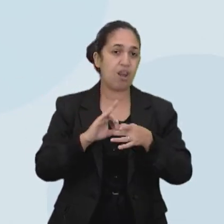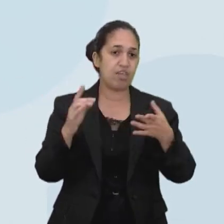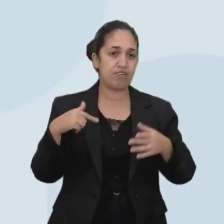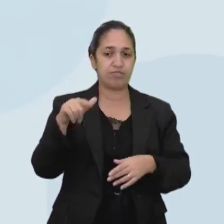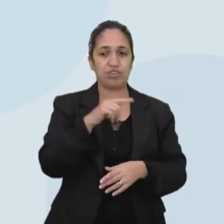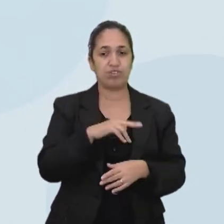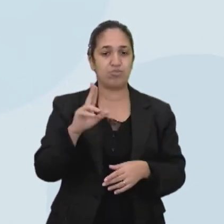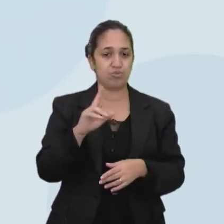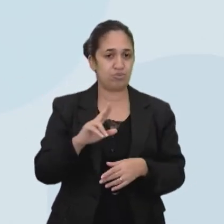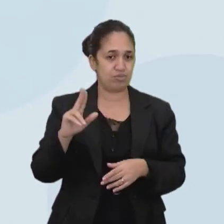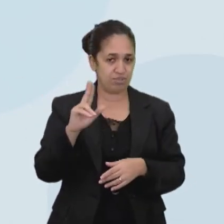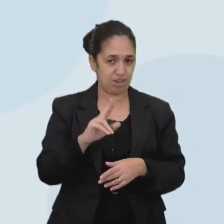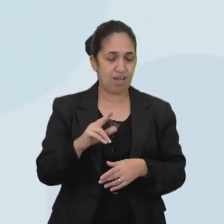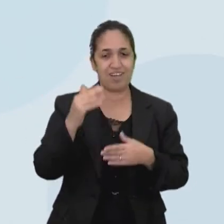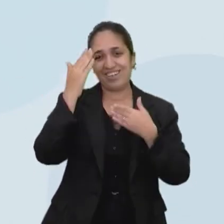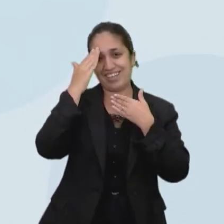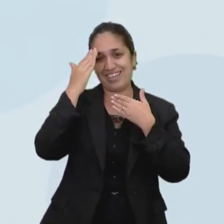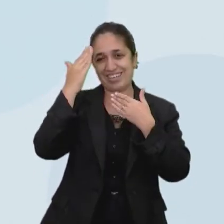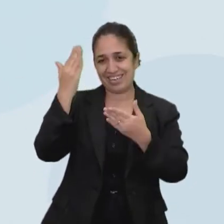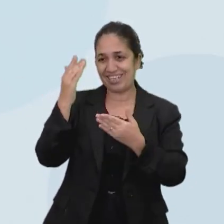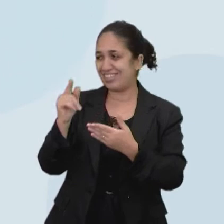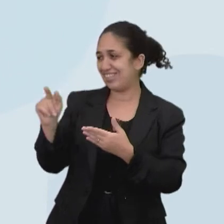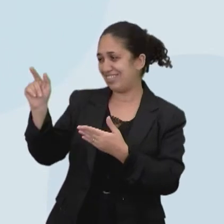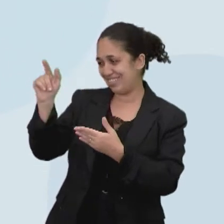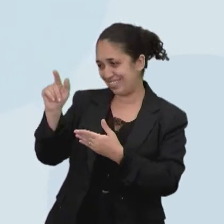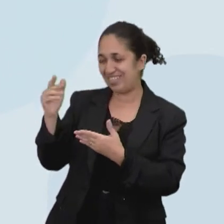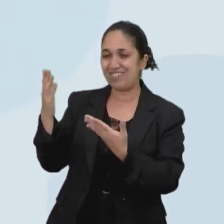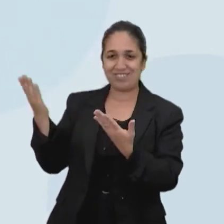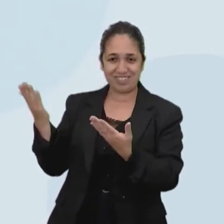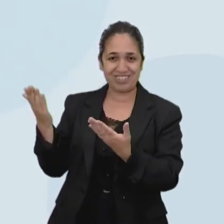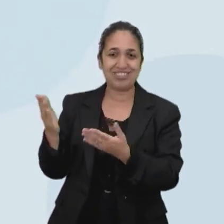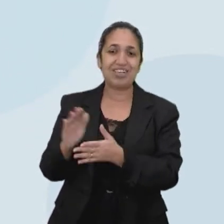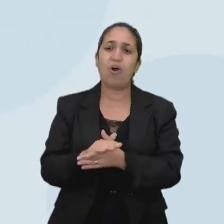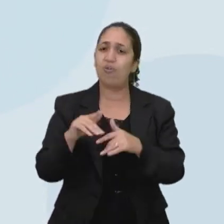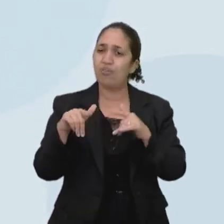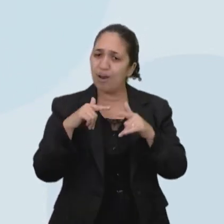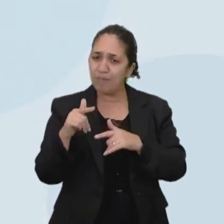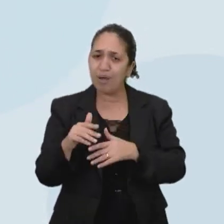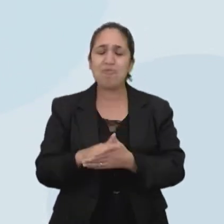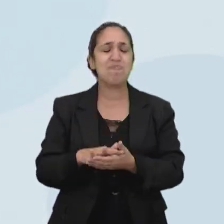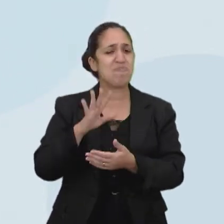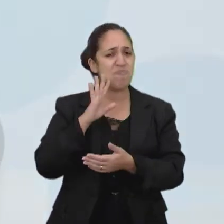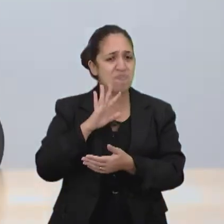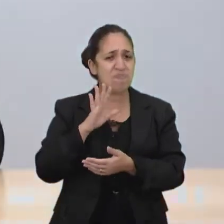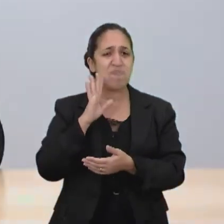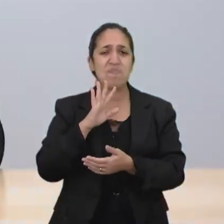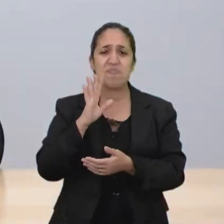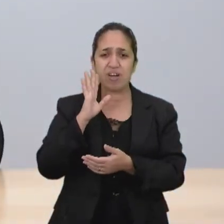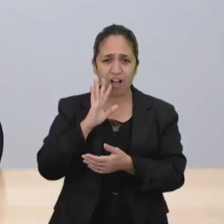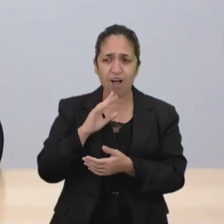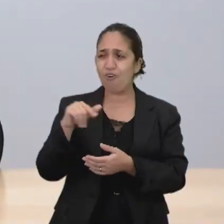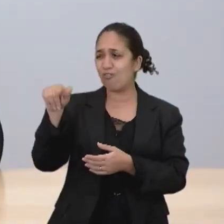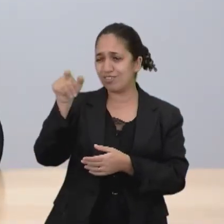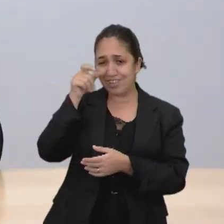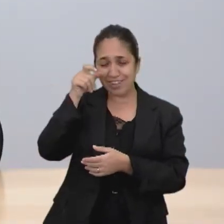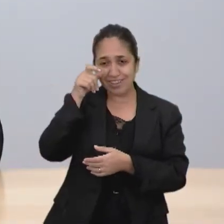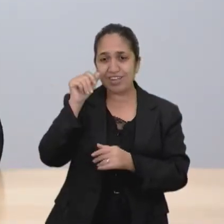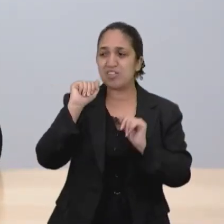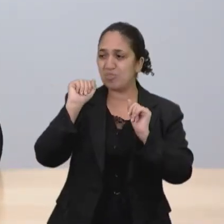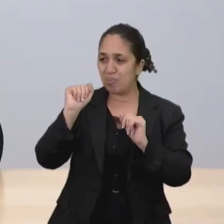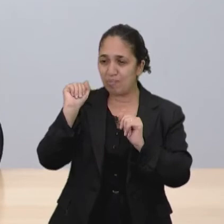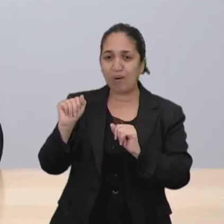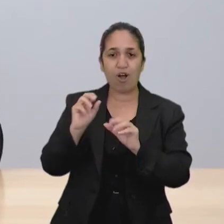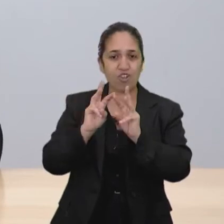aula, né? Agradecer aqui o pessoal do Voz das Comunidades, que faz um trabalho incrível. Então, quem tiver interesse pode acessar o blog